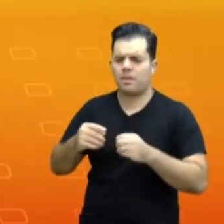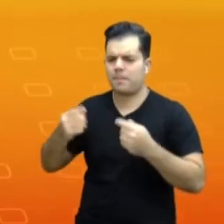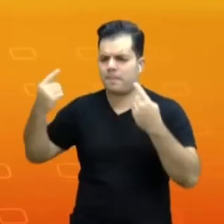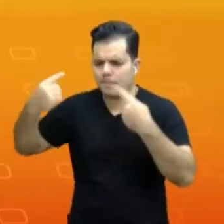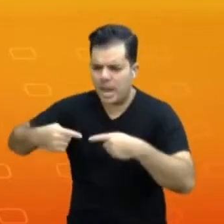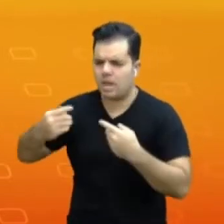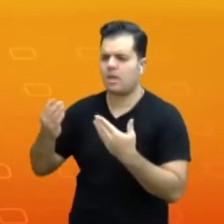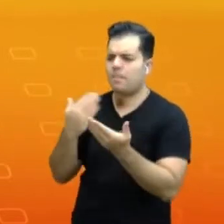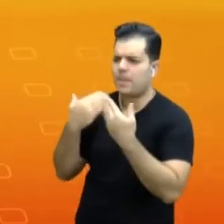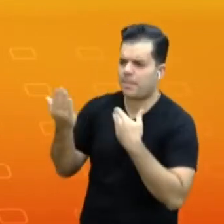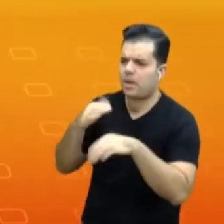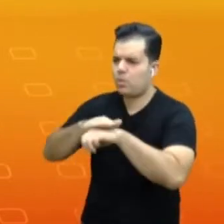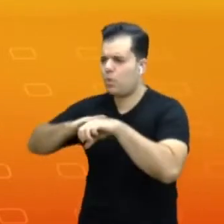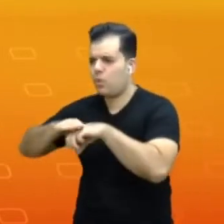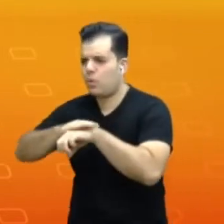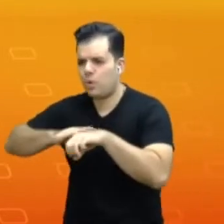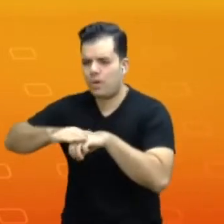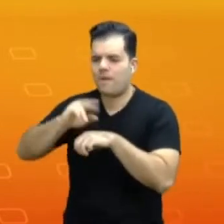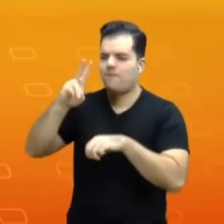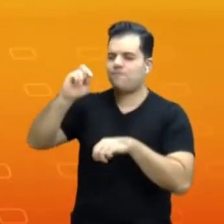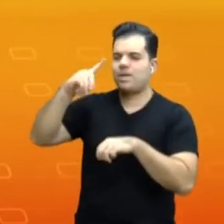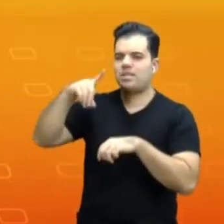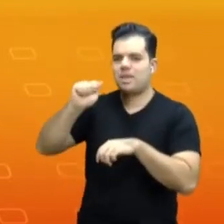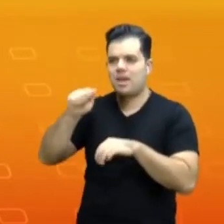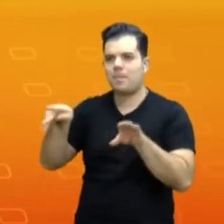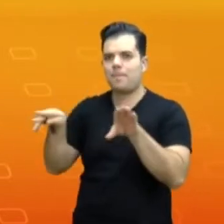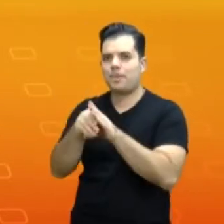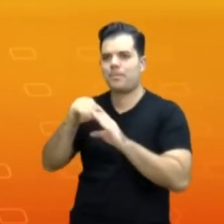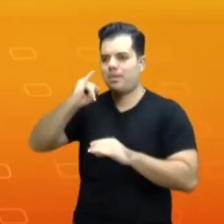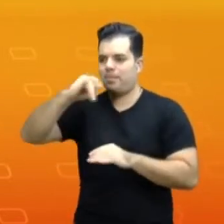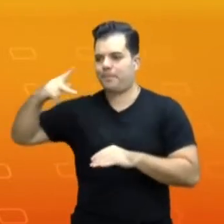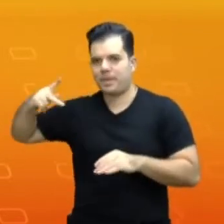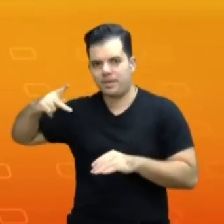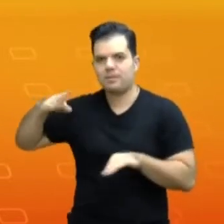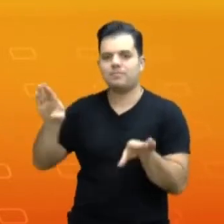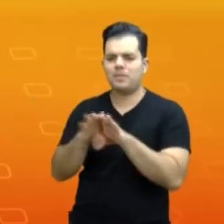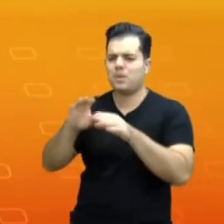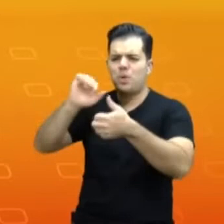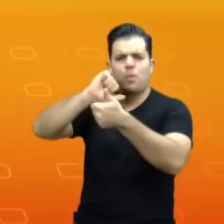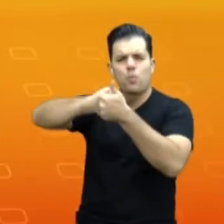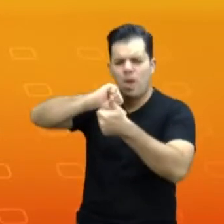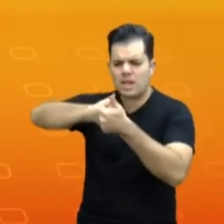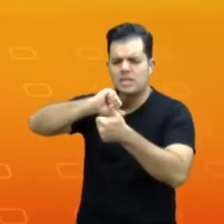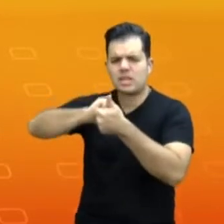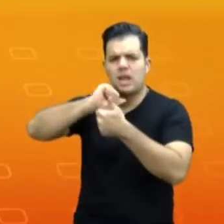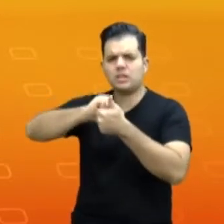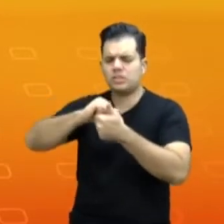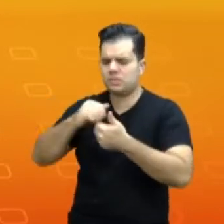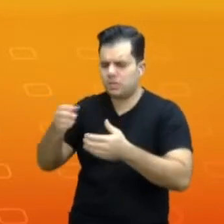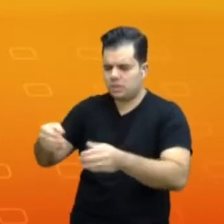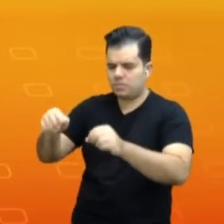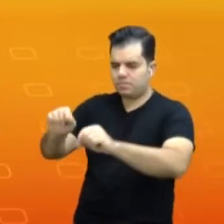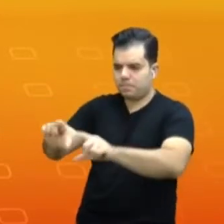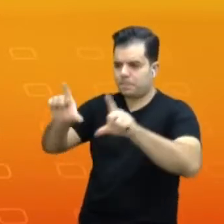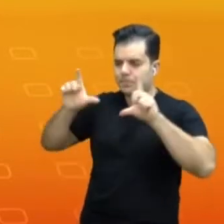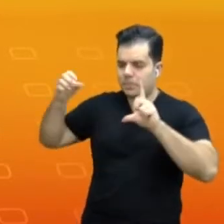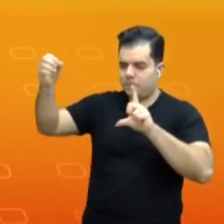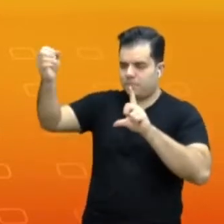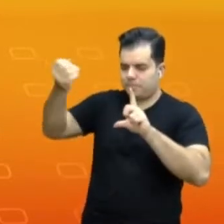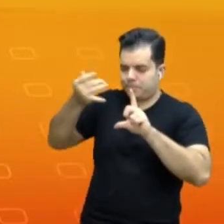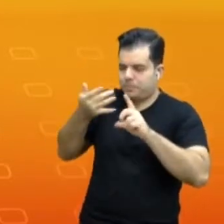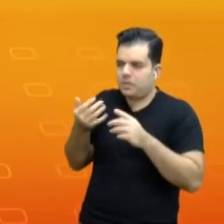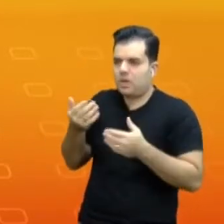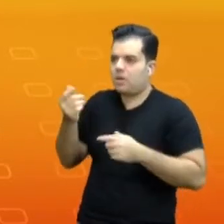trazer essa Vandapec de IP, a importância de ter isso, e reforço o que o Gilberto disse, a qualidade que esse sinal chegou para a gente, a resiliência